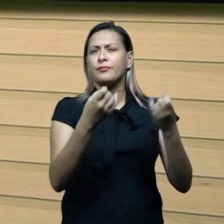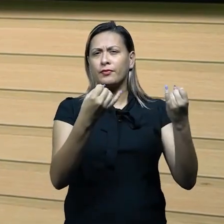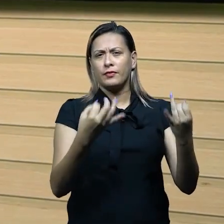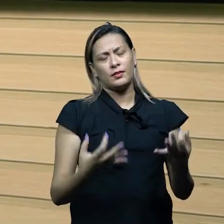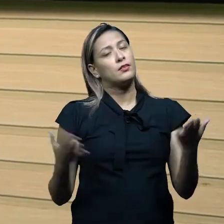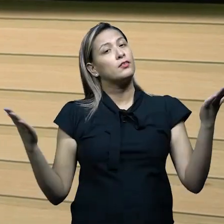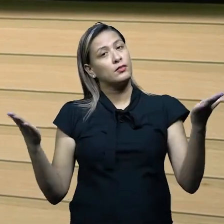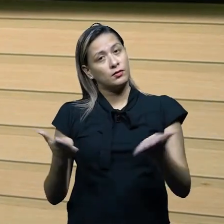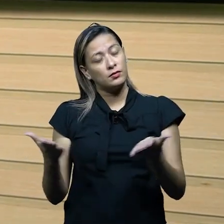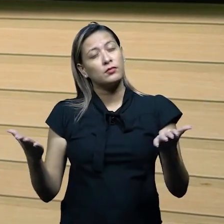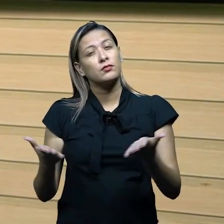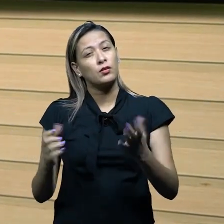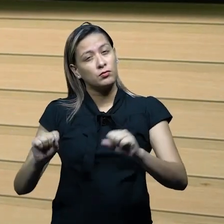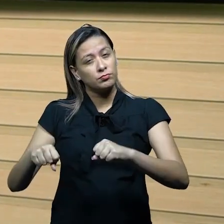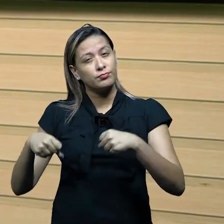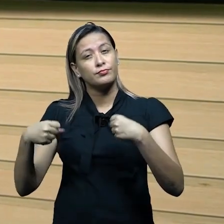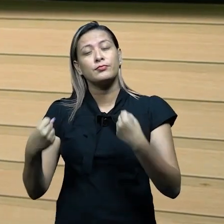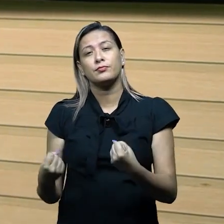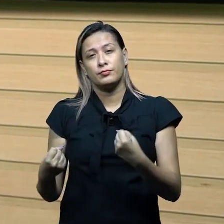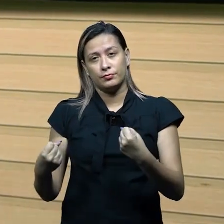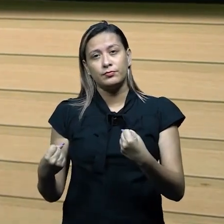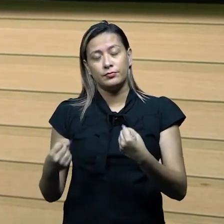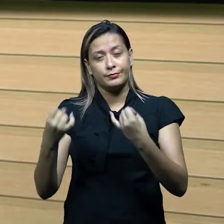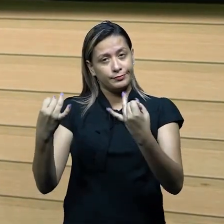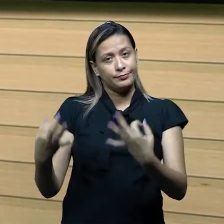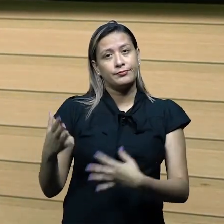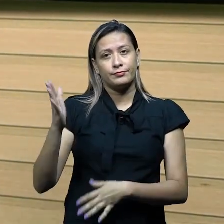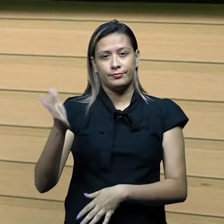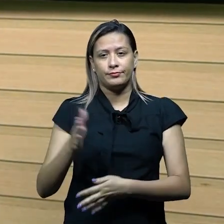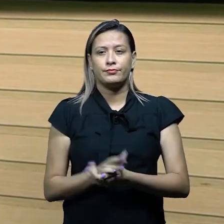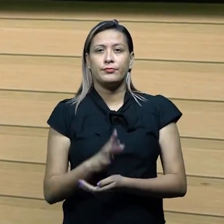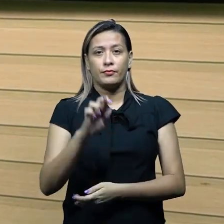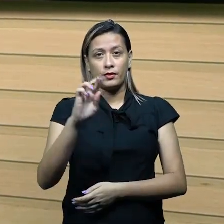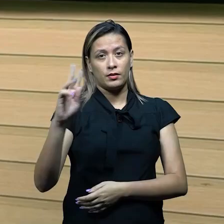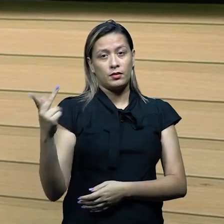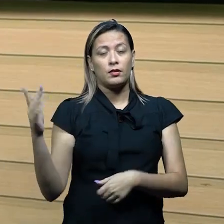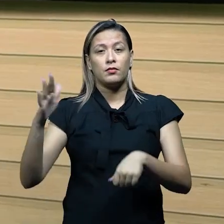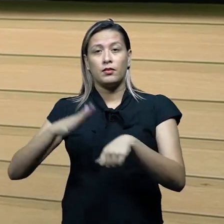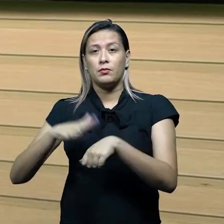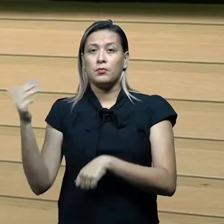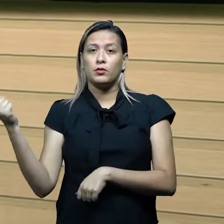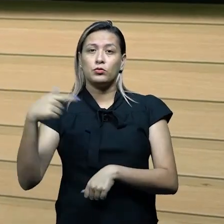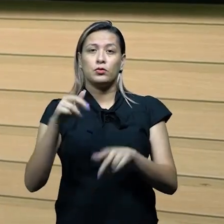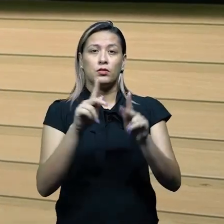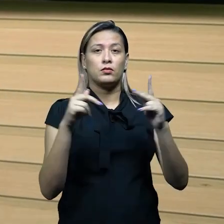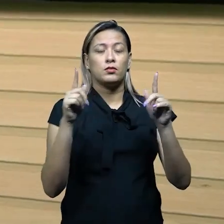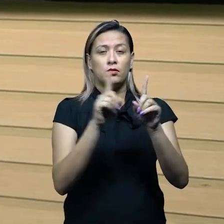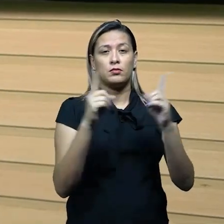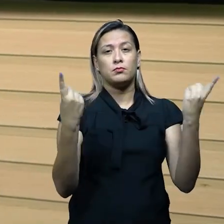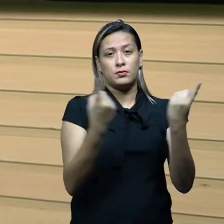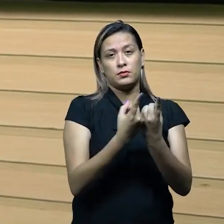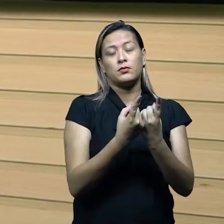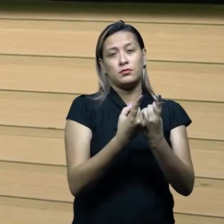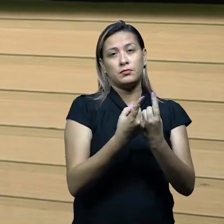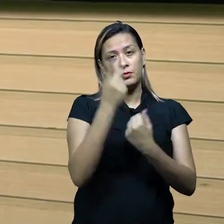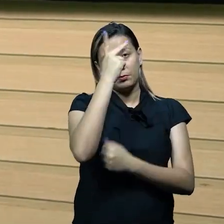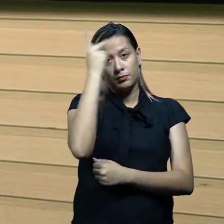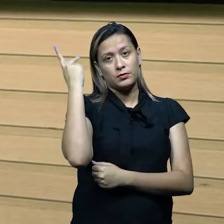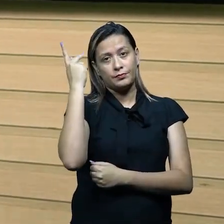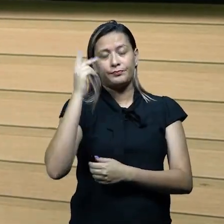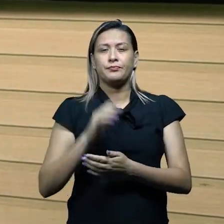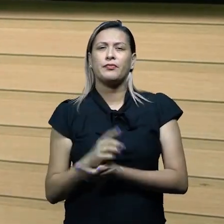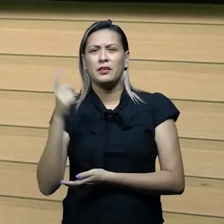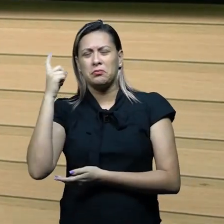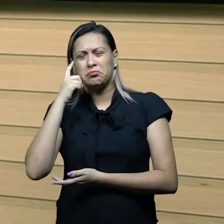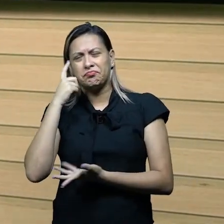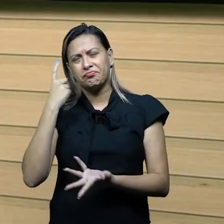vou ratificar, vou reforçar o que eu já falei antes. O RH ele vai muito além do departamento pessoal. Muitas pessoas pensam que RH